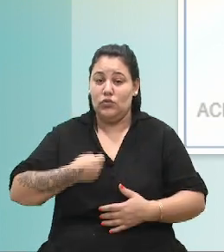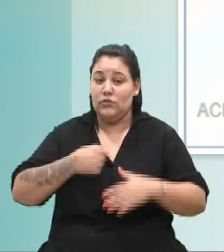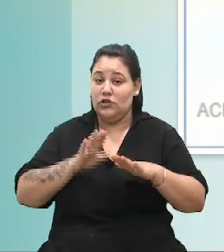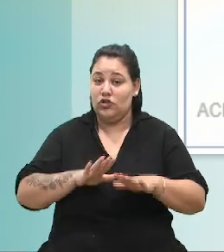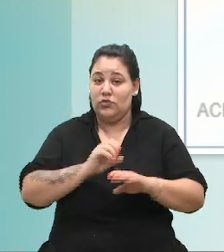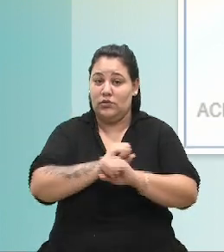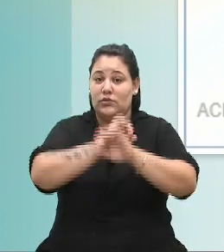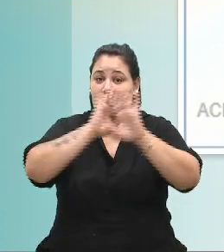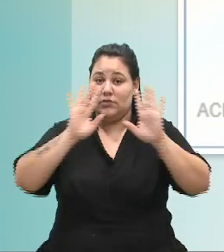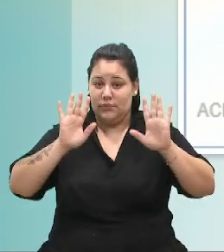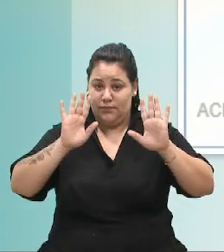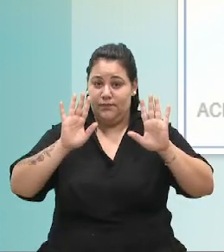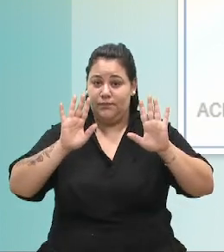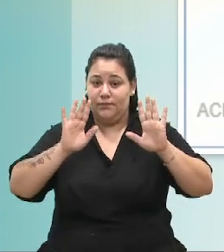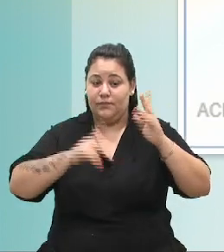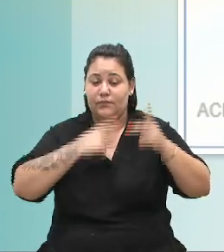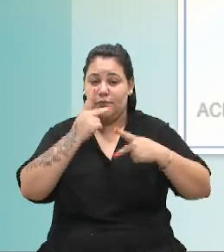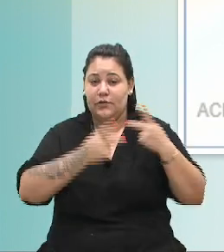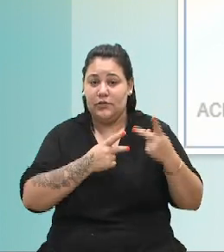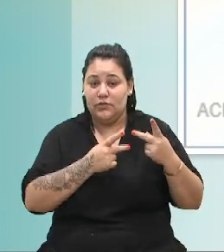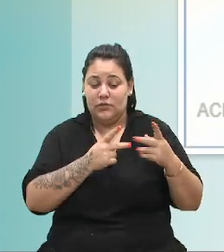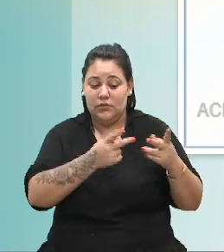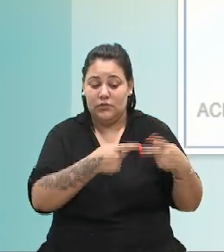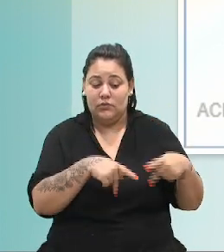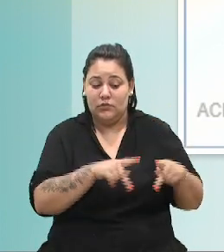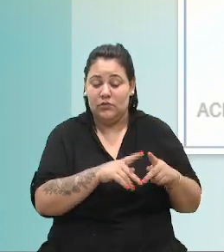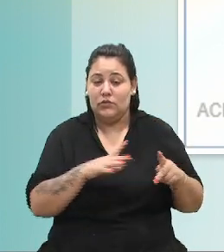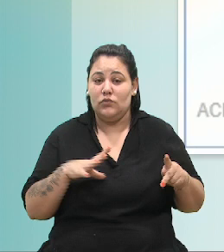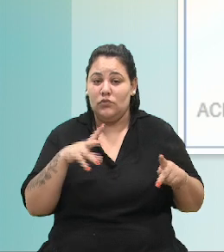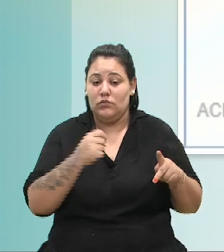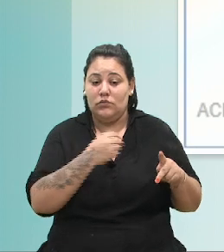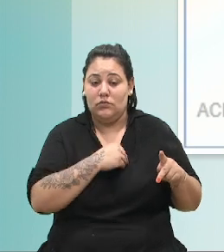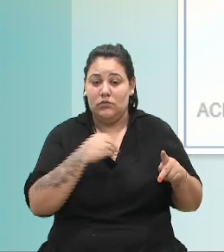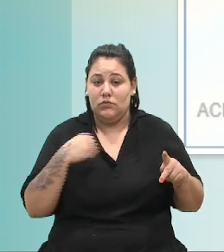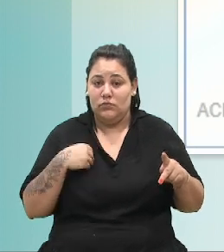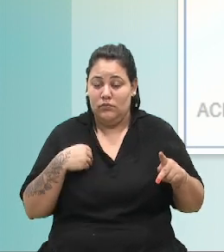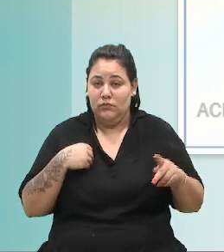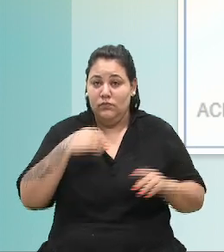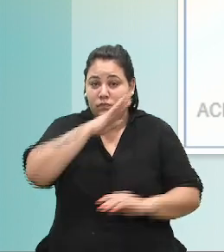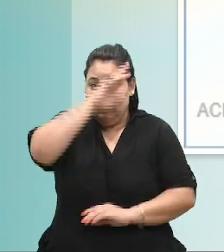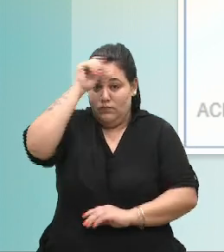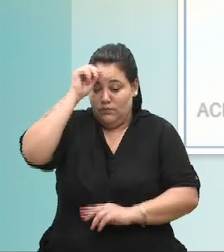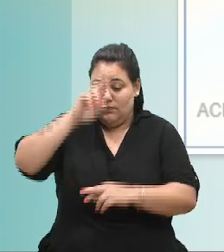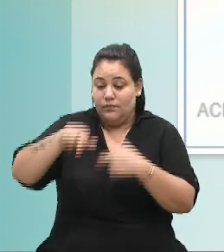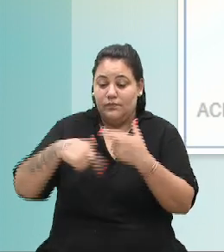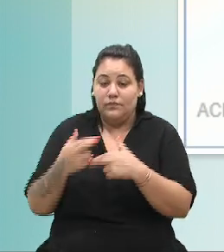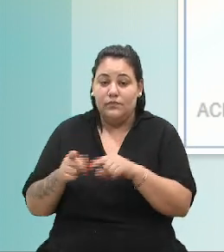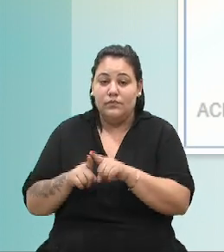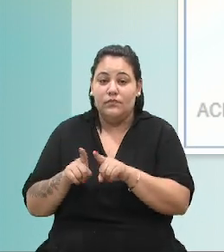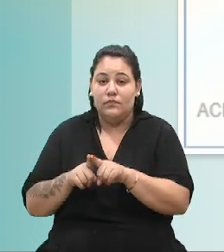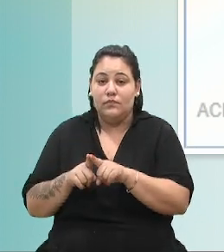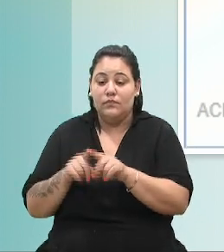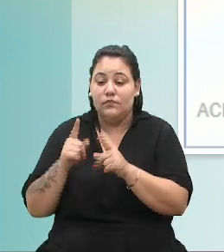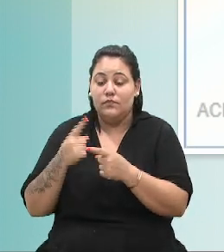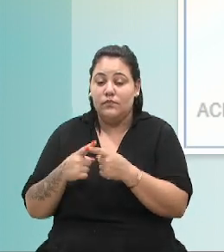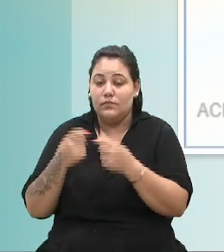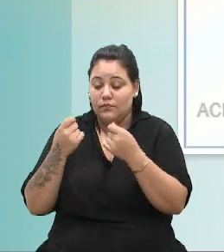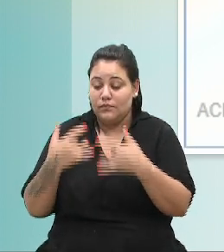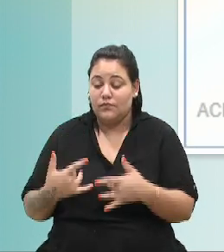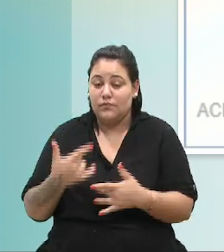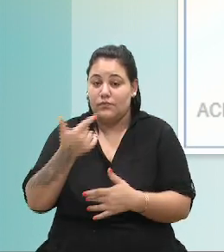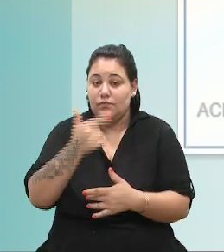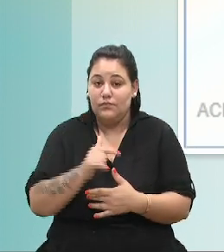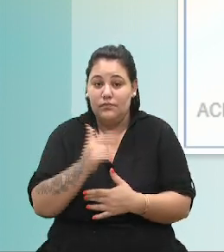claro, dessa questão da população vem de quantidade de médicos, de municípios. Por que eu reforço isso? Não sei se vocês viram